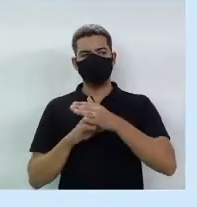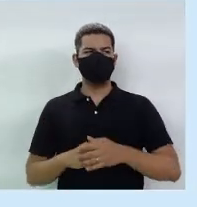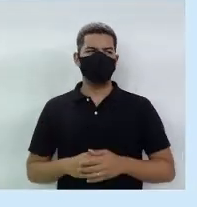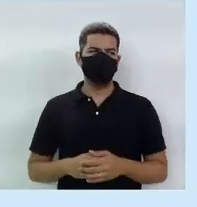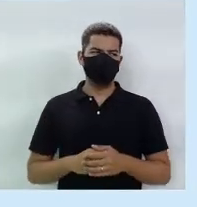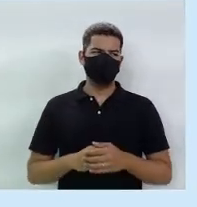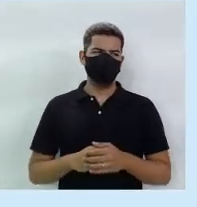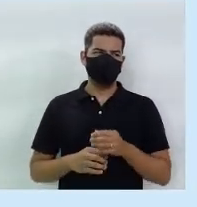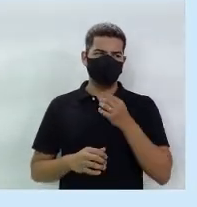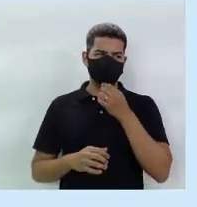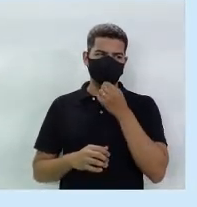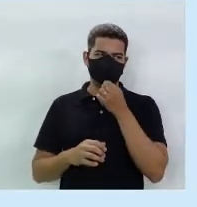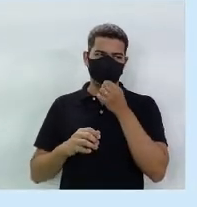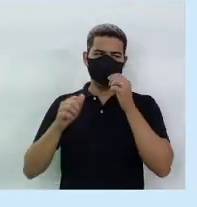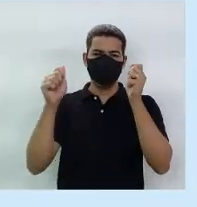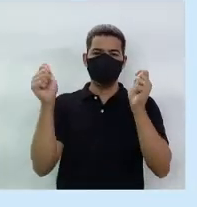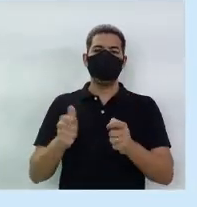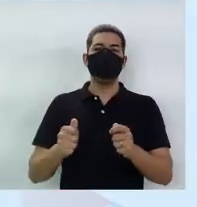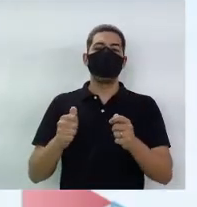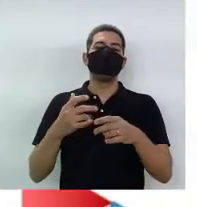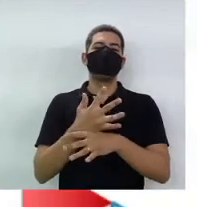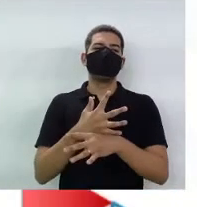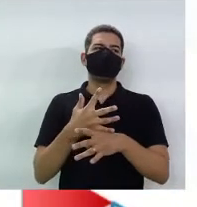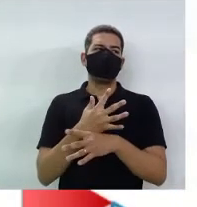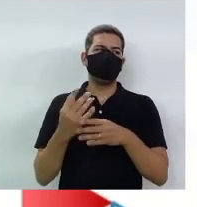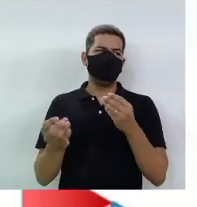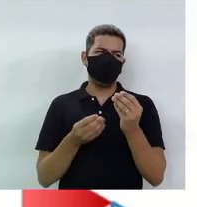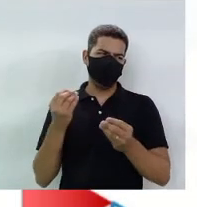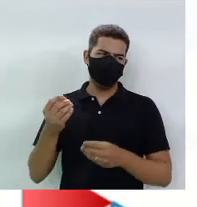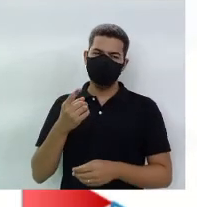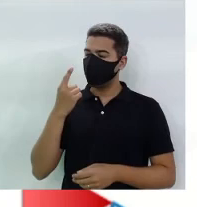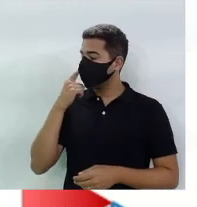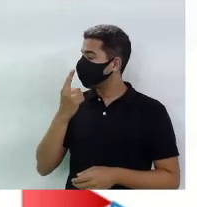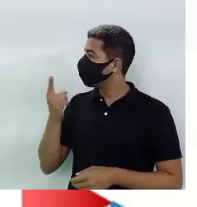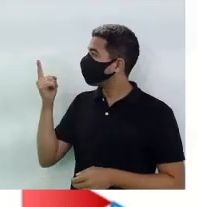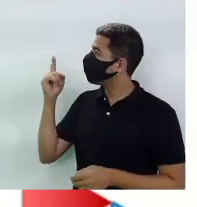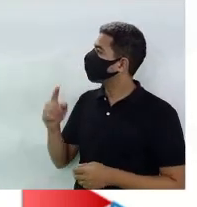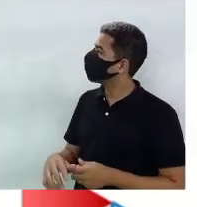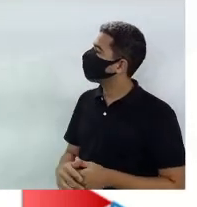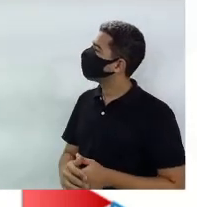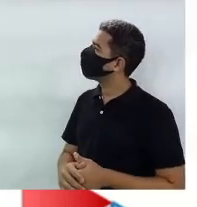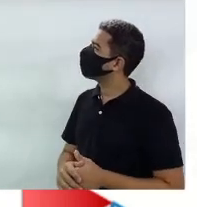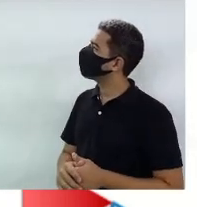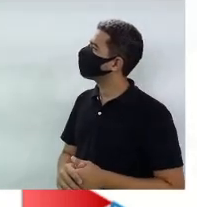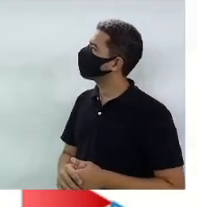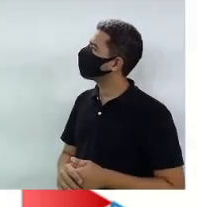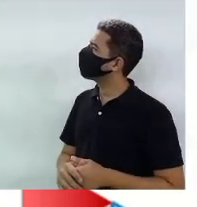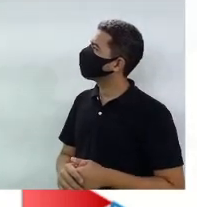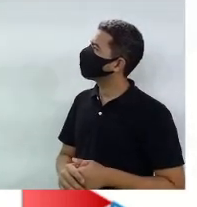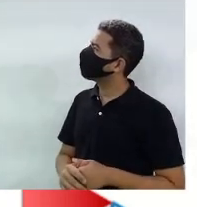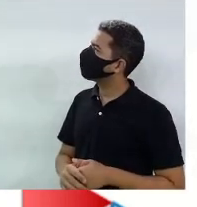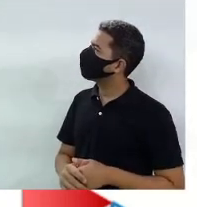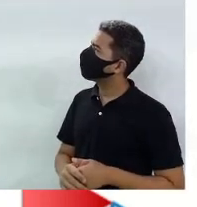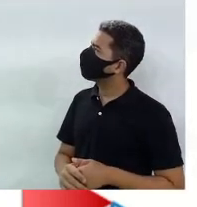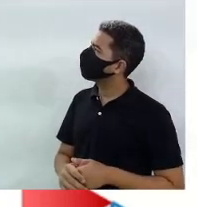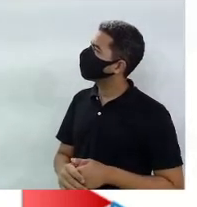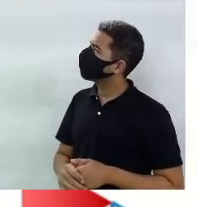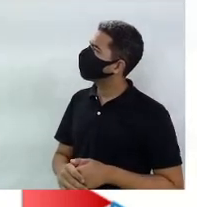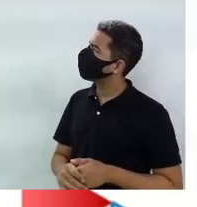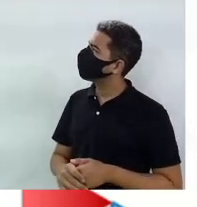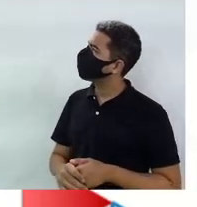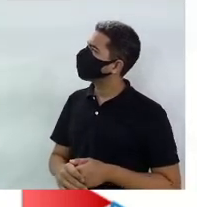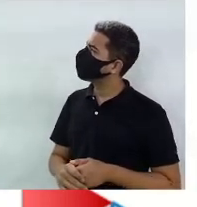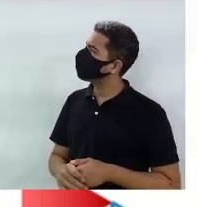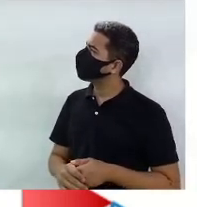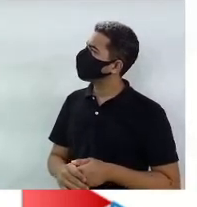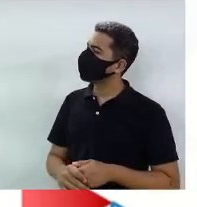conhecer a arte urbana? Olha aí, quem não conhece aqui, veja só aqui a pintura nos muros, o grafite,